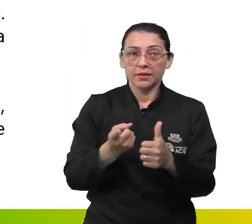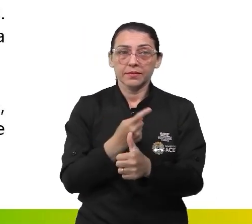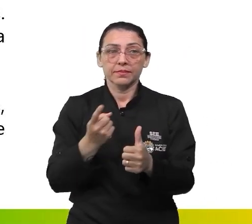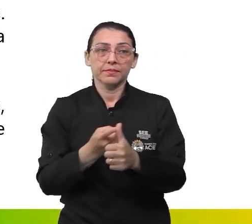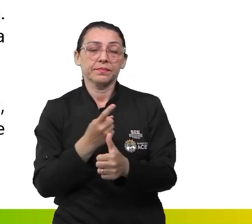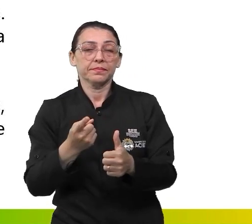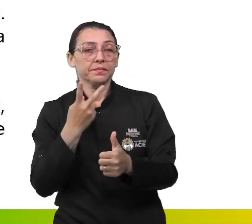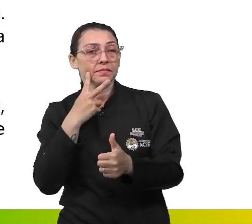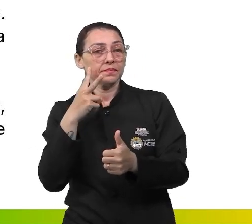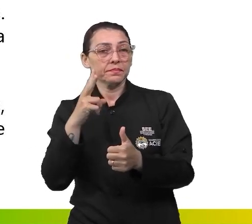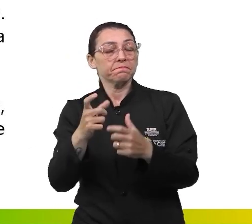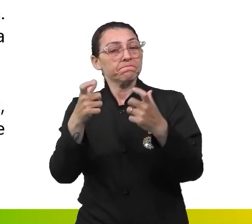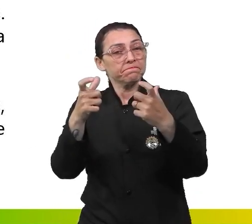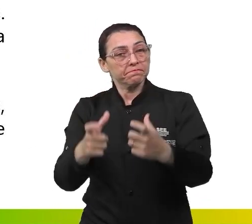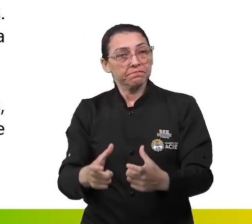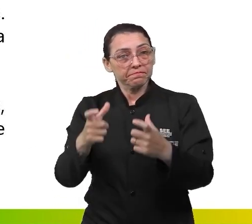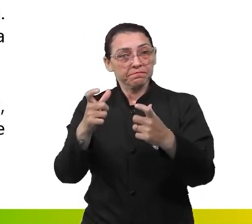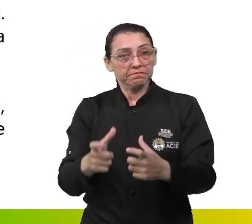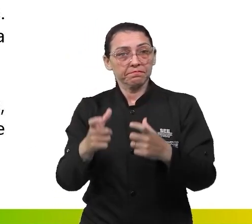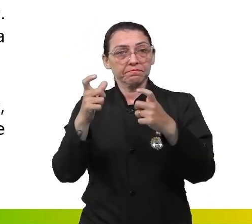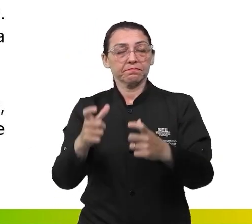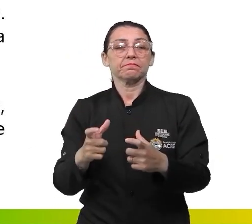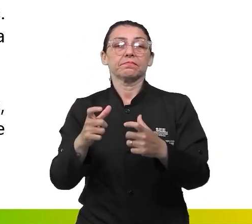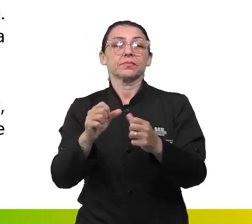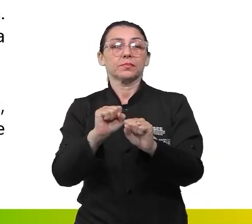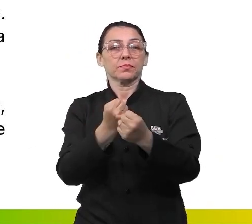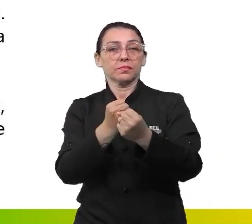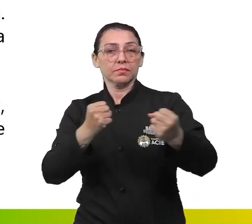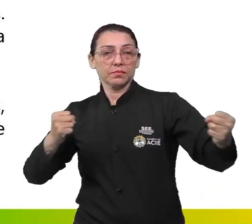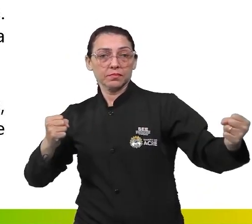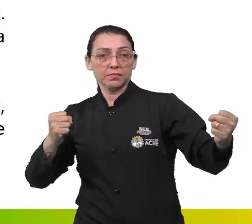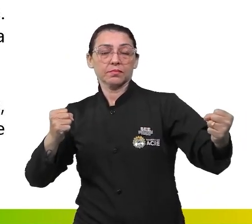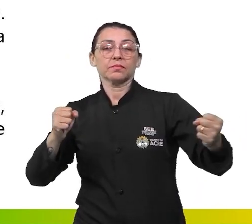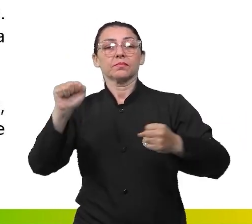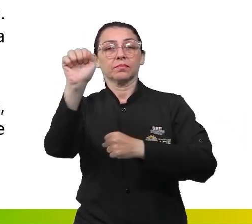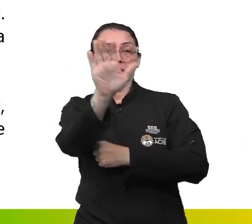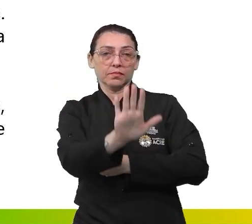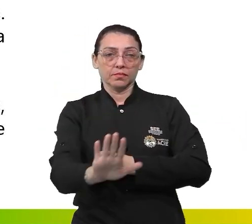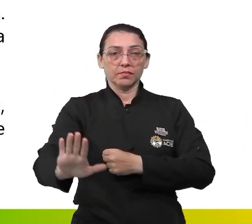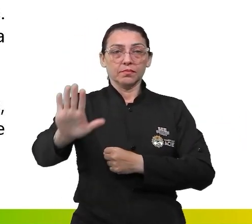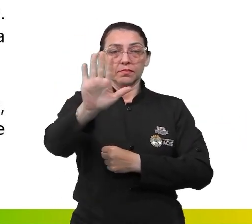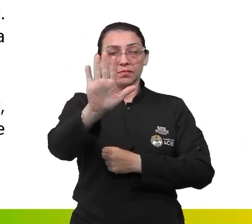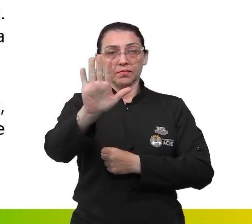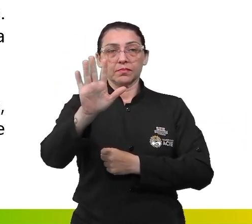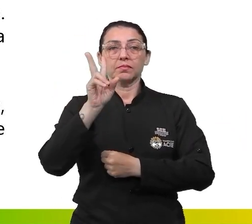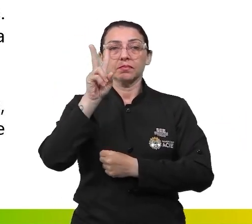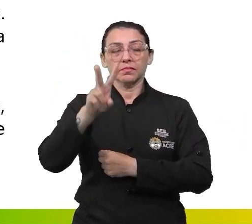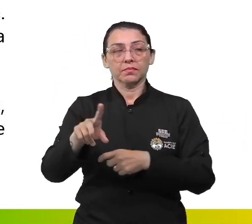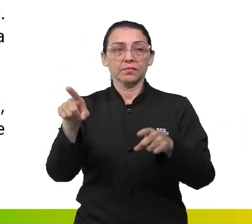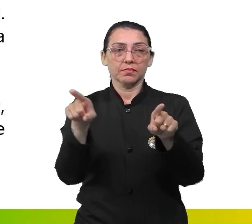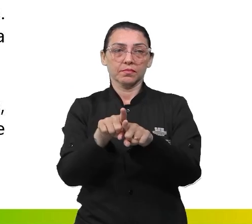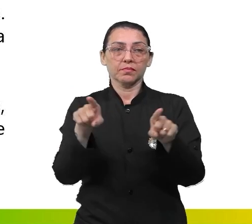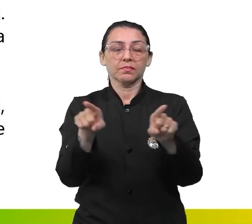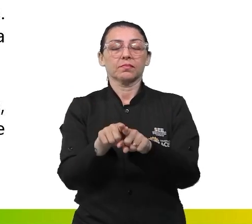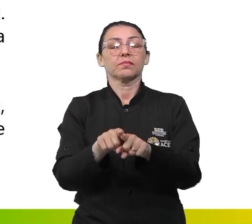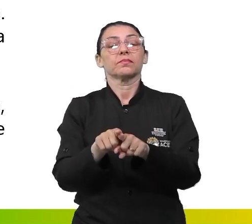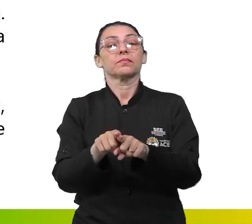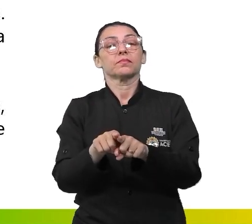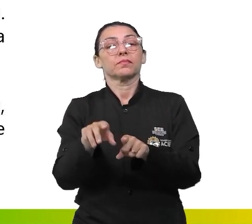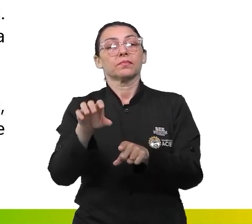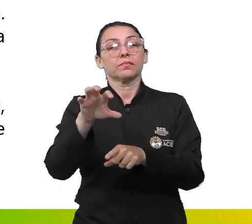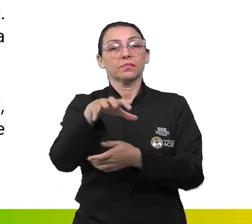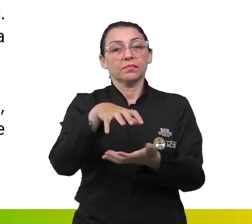a gente viu sobre a localização e a extensão do continente americano. A gente viu aí que o continente americano